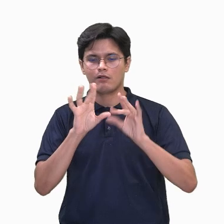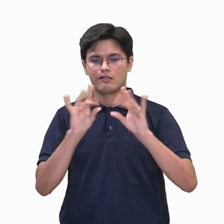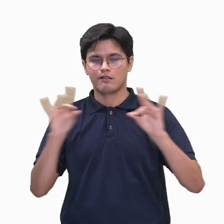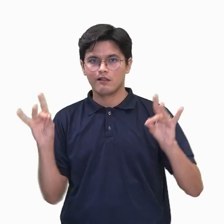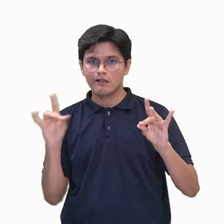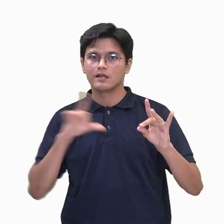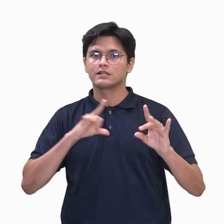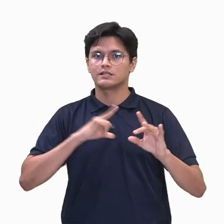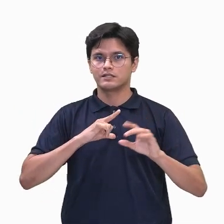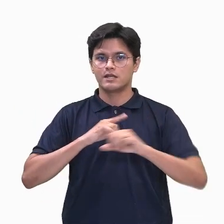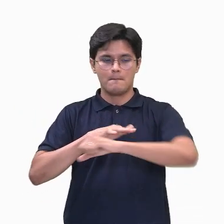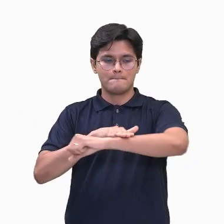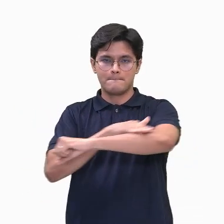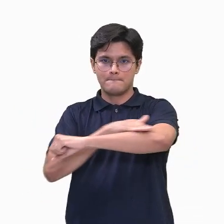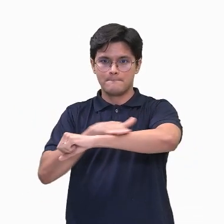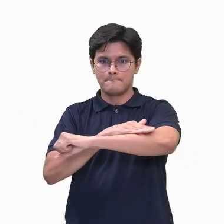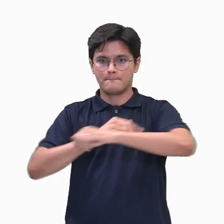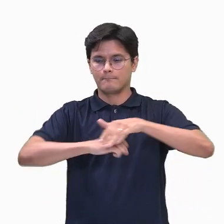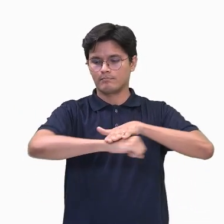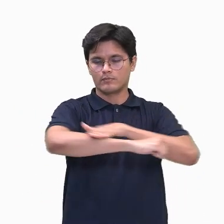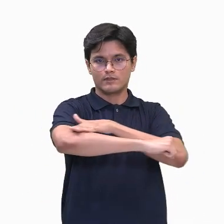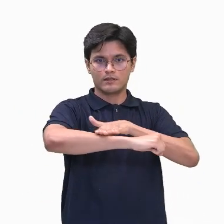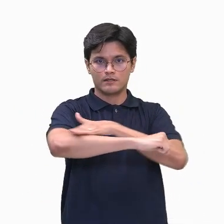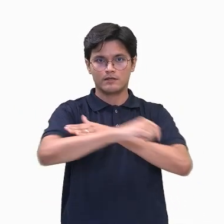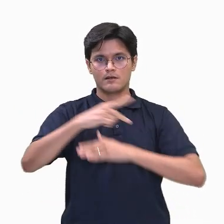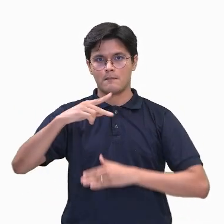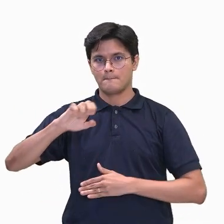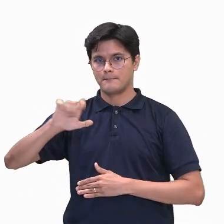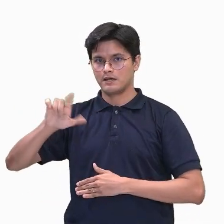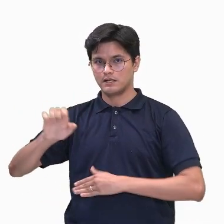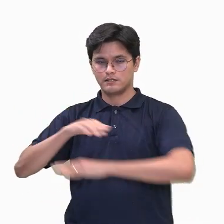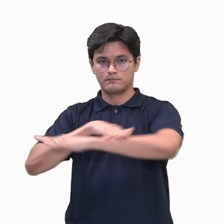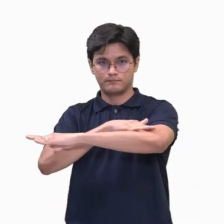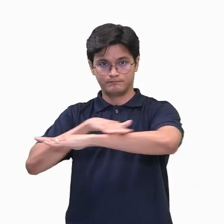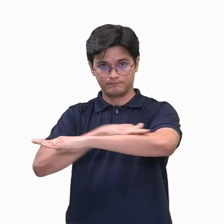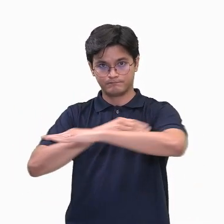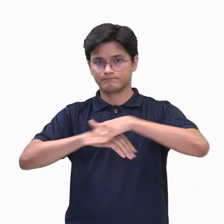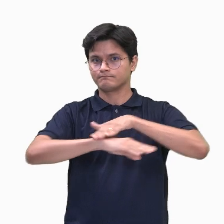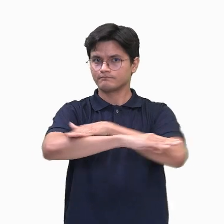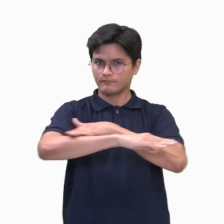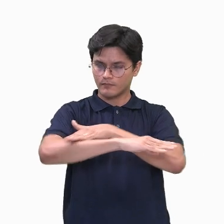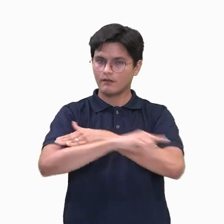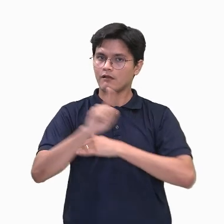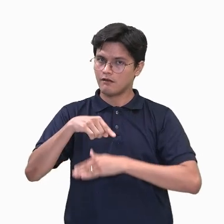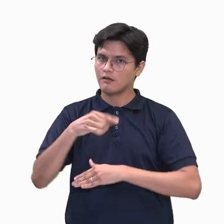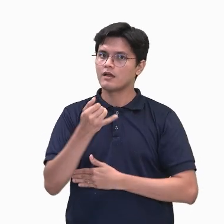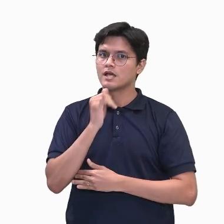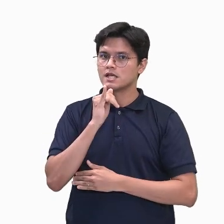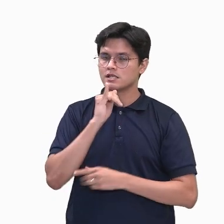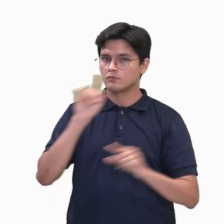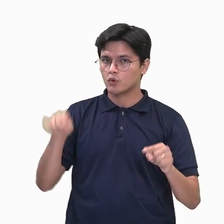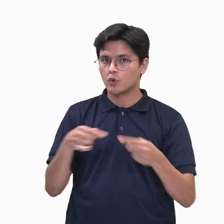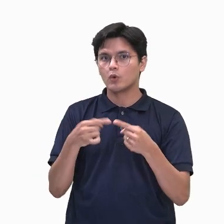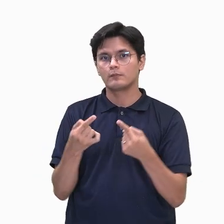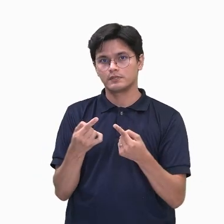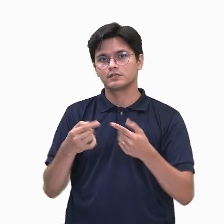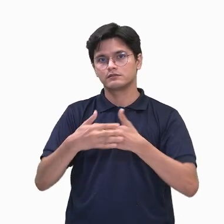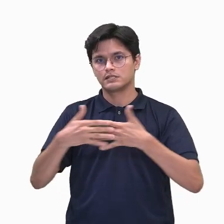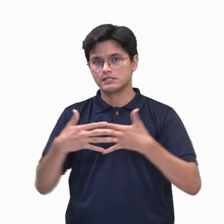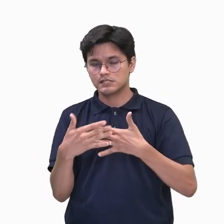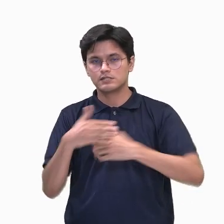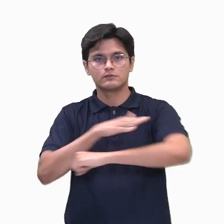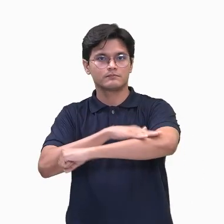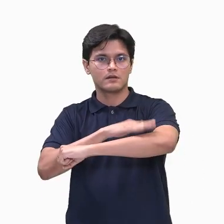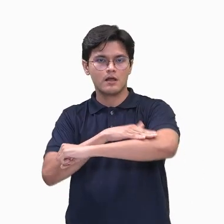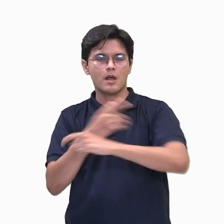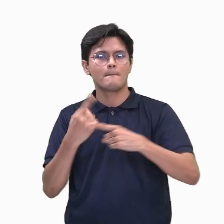falei que a gente ia falar sobre ela praticamente a aula toda, né? Então, olha aí, ó, é um grande exemplo que nós temos de epitélio de revestimento. Por quê? Porque